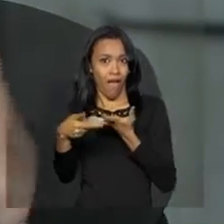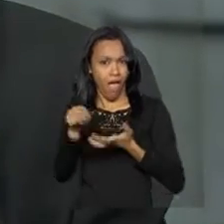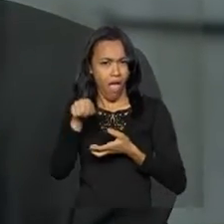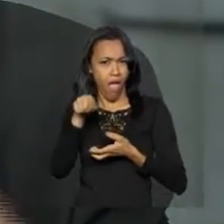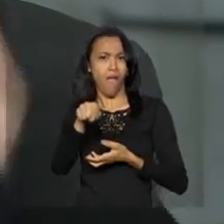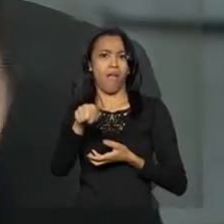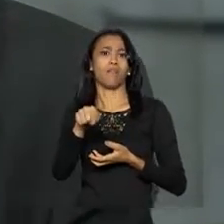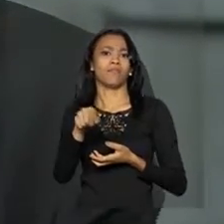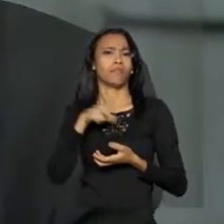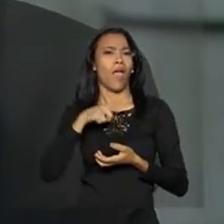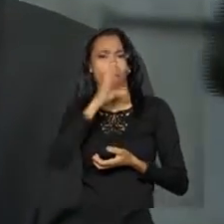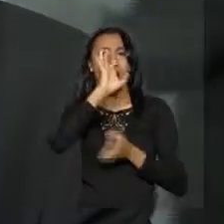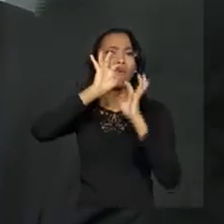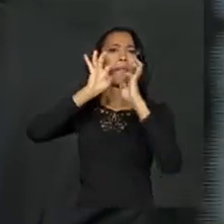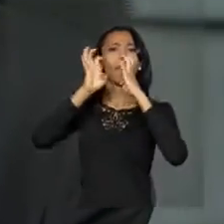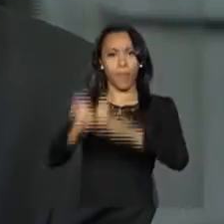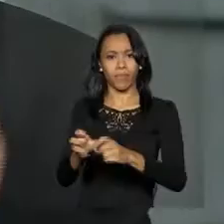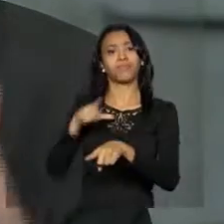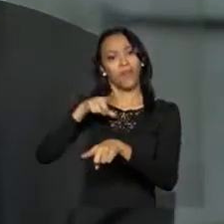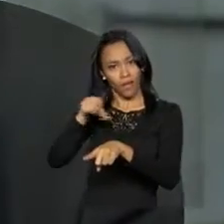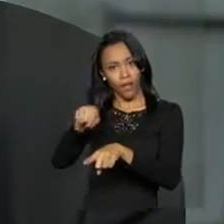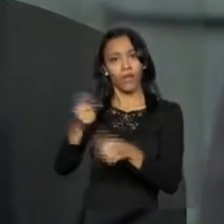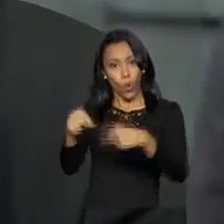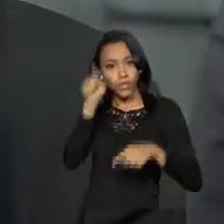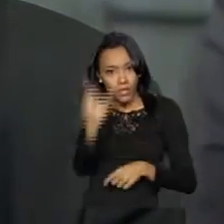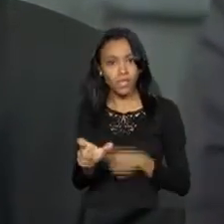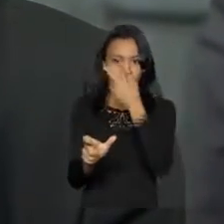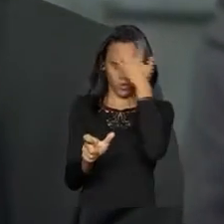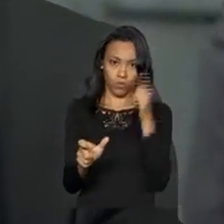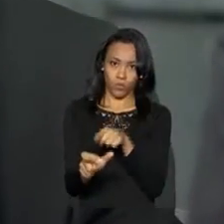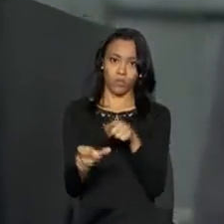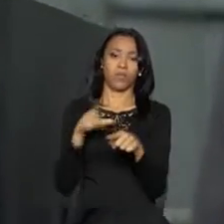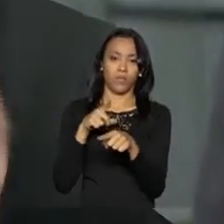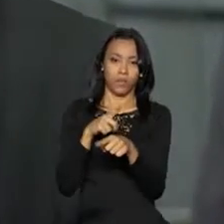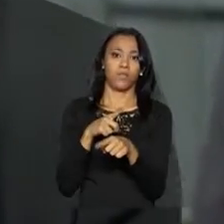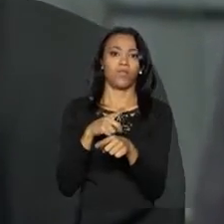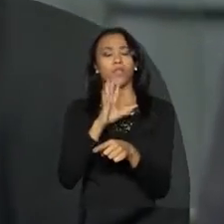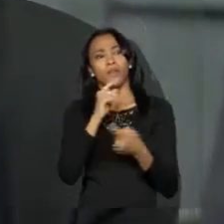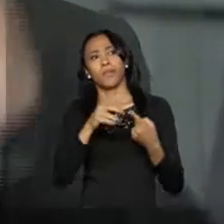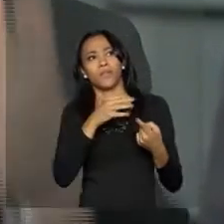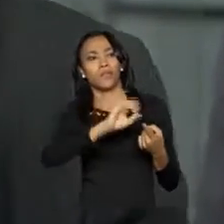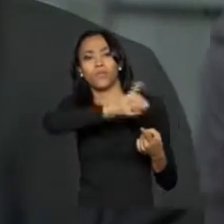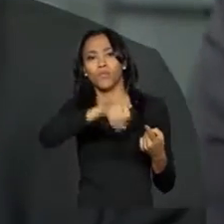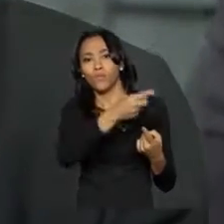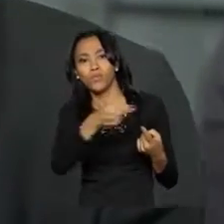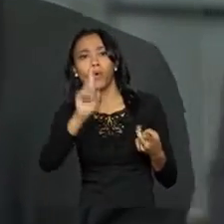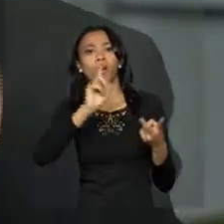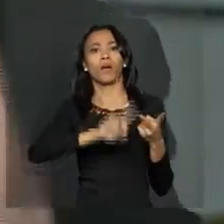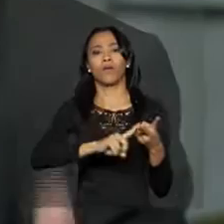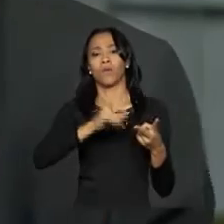já tem acusações para responder, de ter indicado João Henriques, Jorge